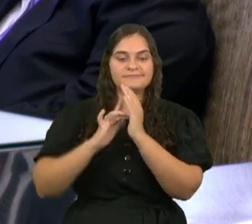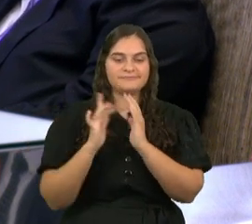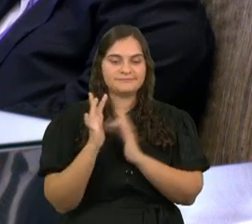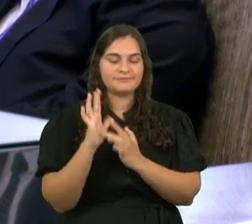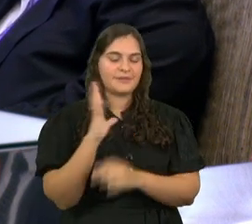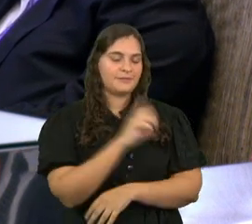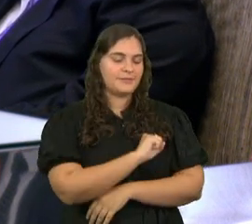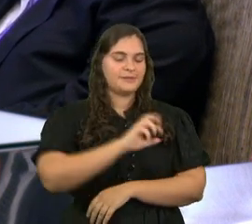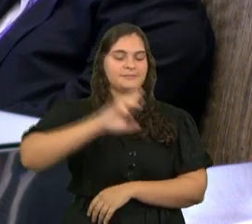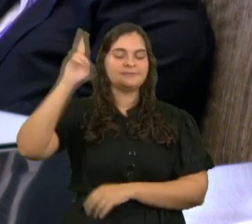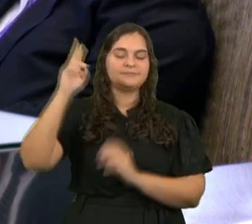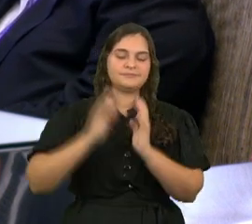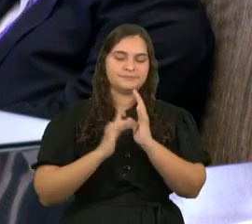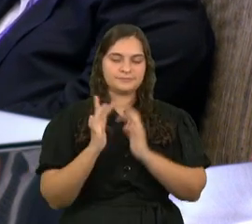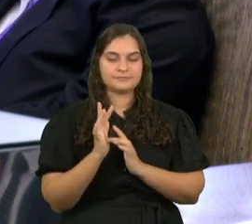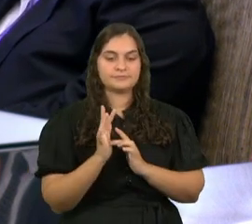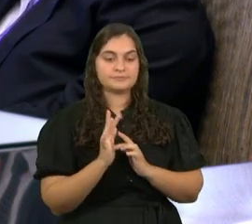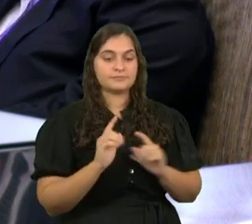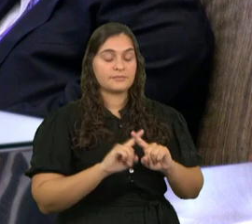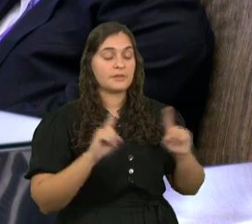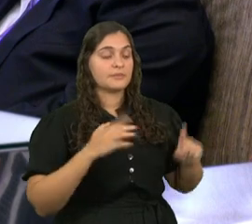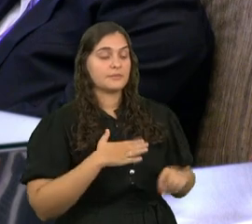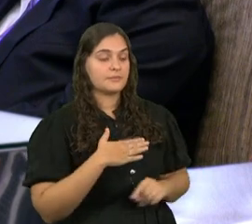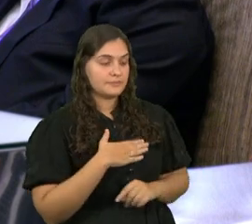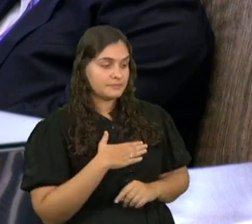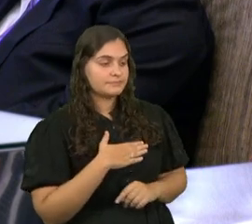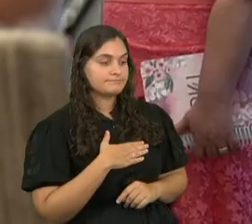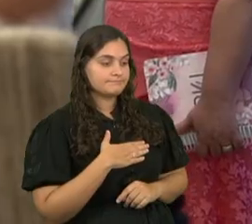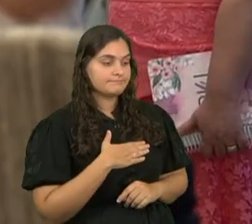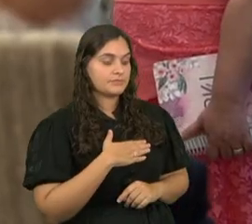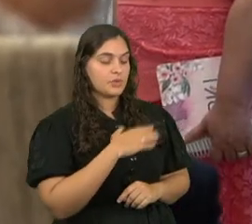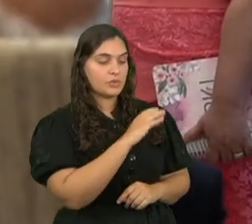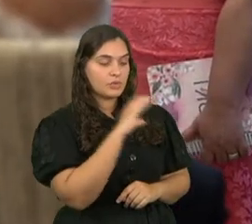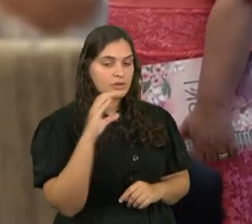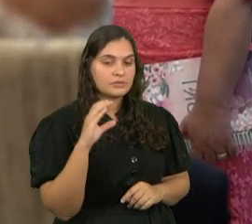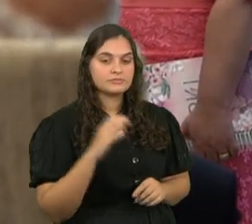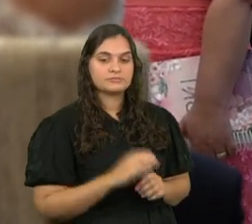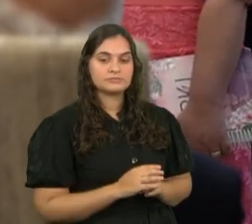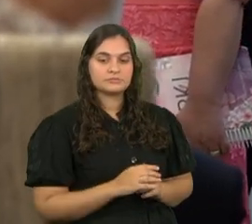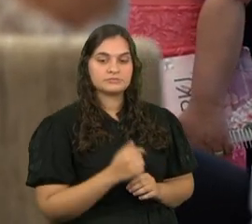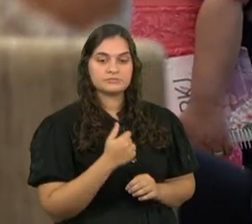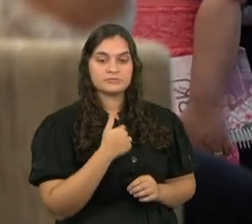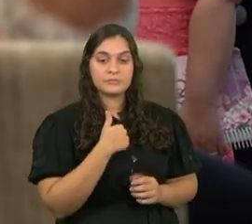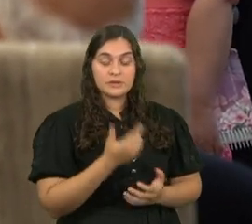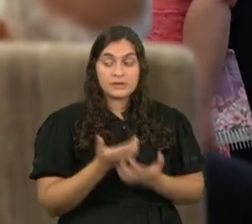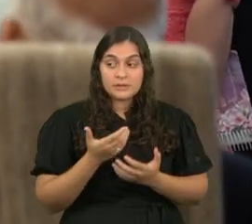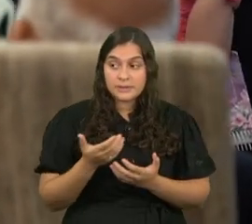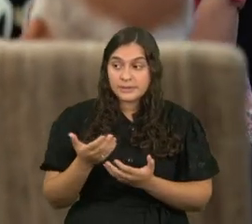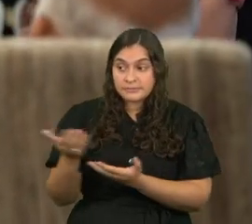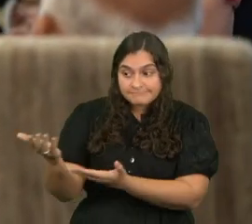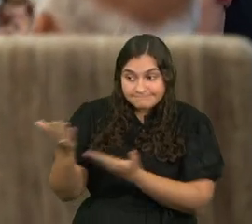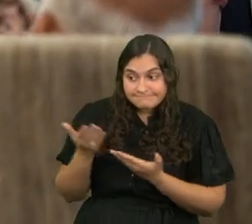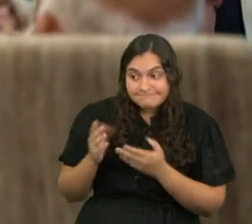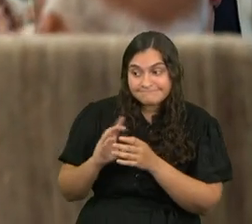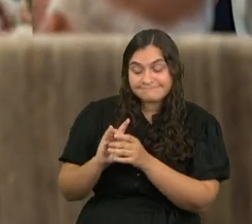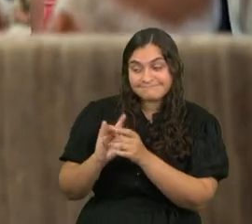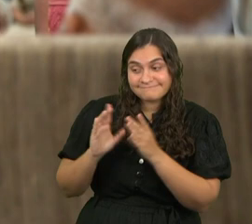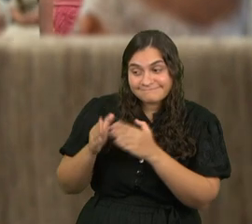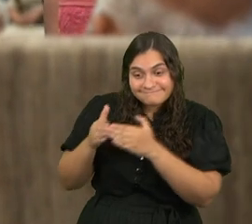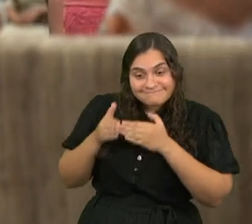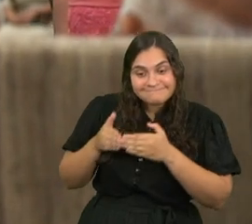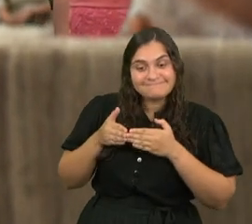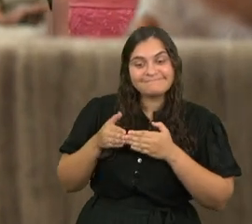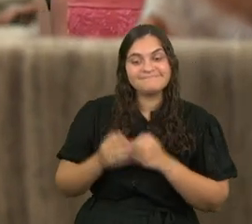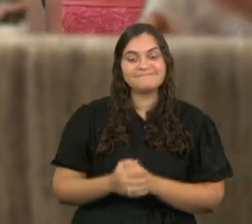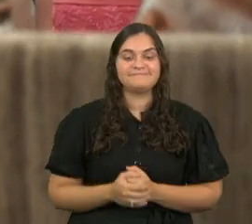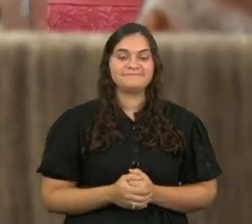Amar Jesus. Mas o meu cunhado, e eu queria parafrasear, pedir a devida vênia a ele, parafraseá-lo